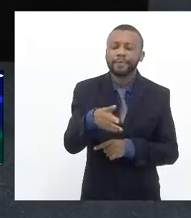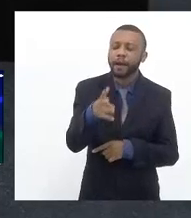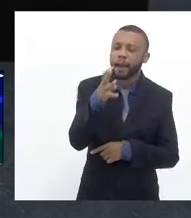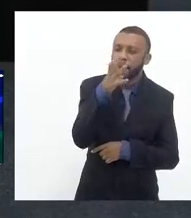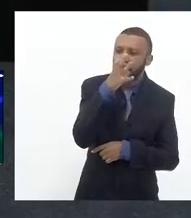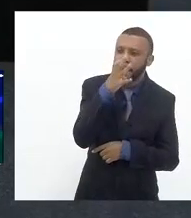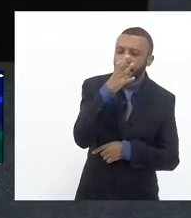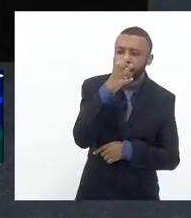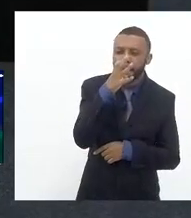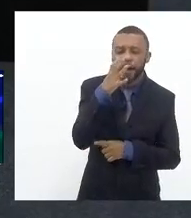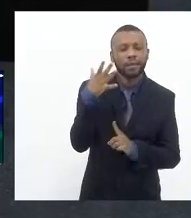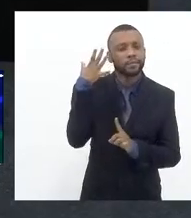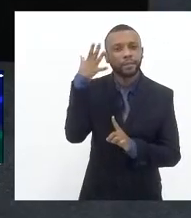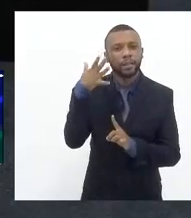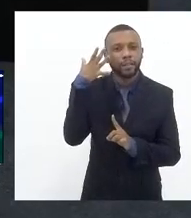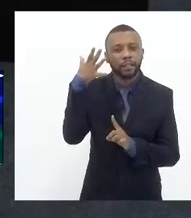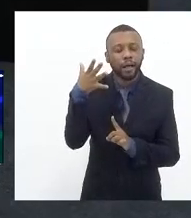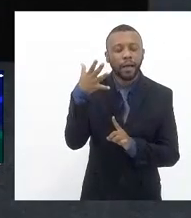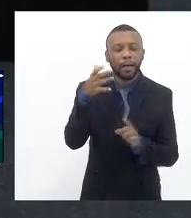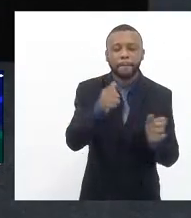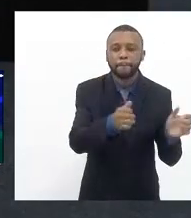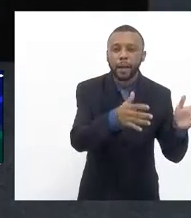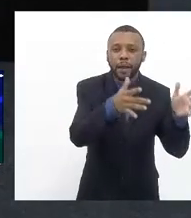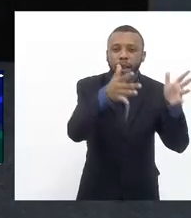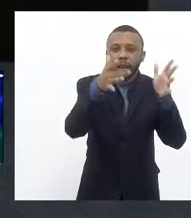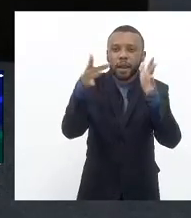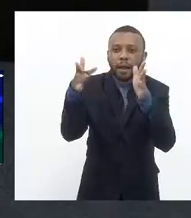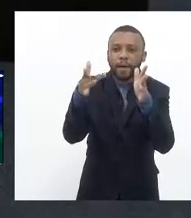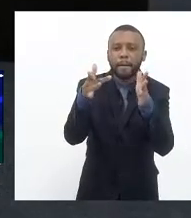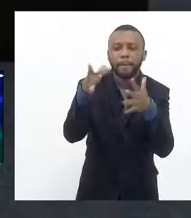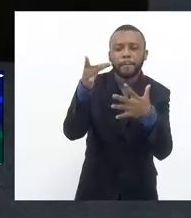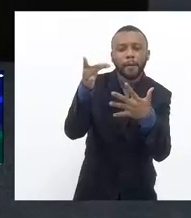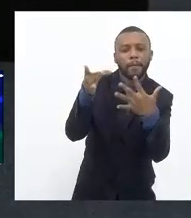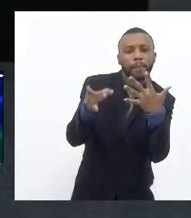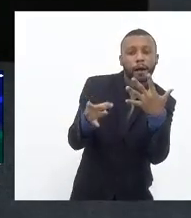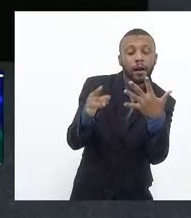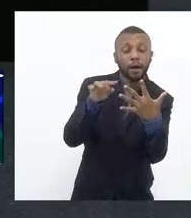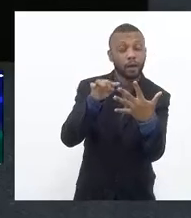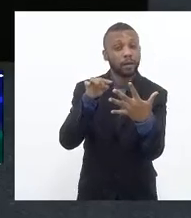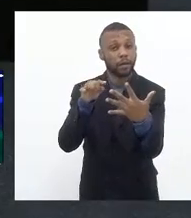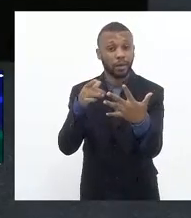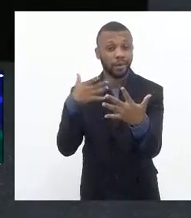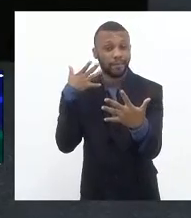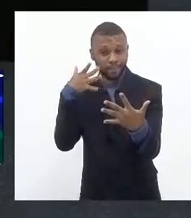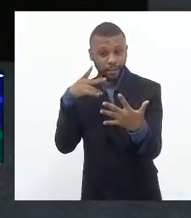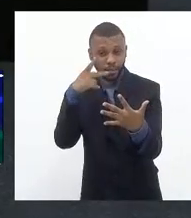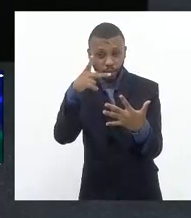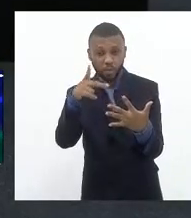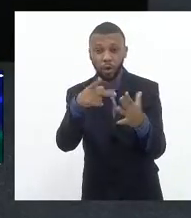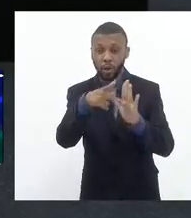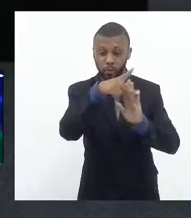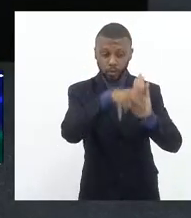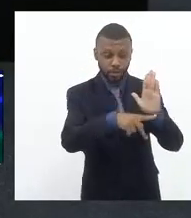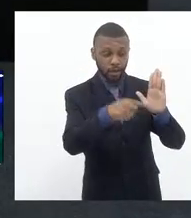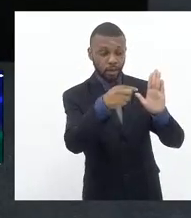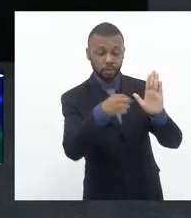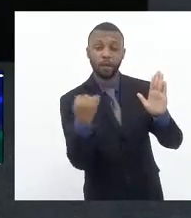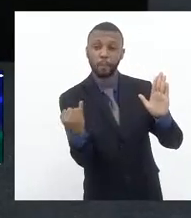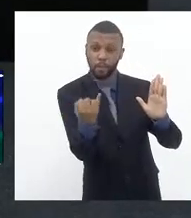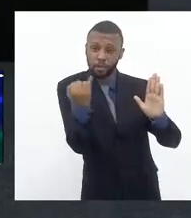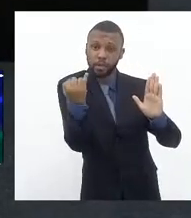atentamente a sua fala, a importância desse projeto, e a gente